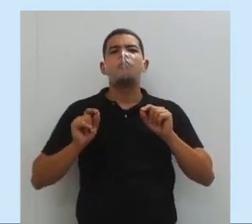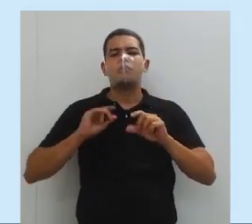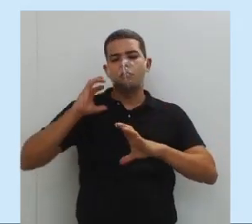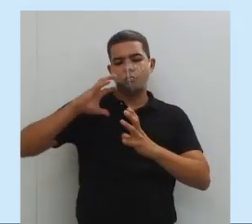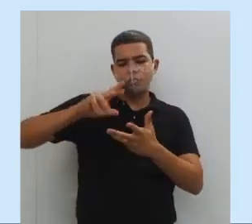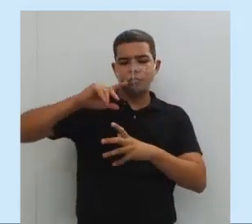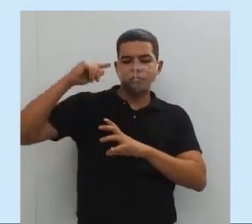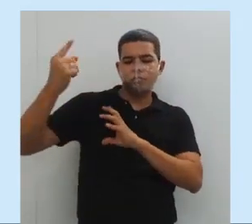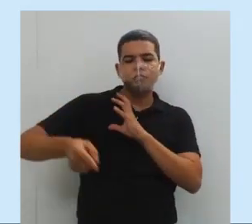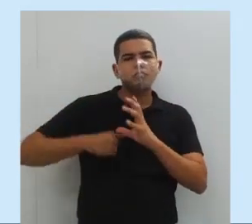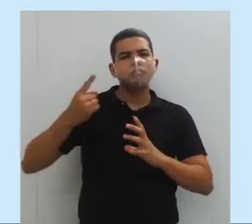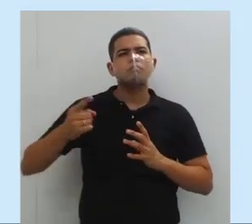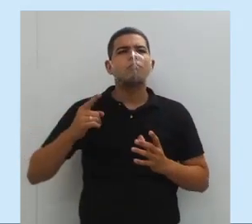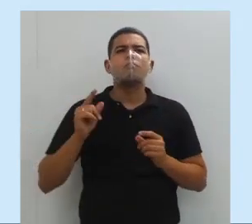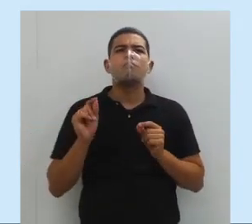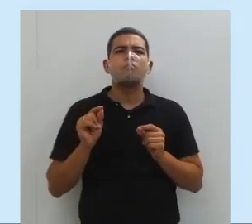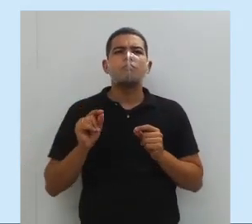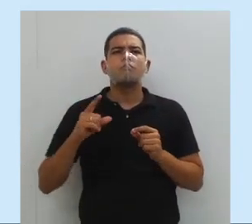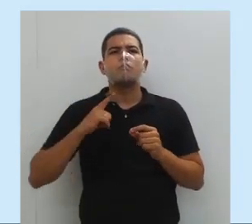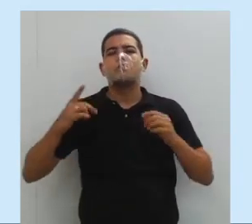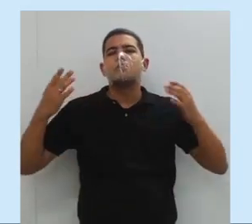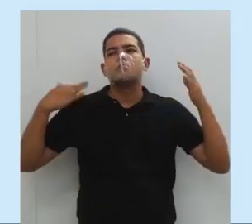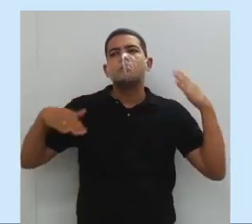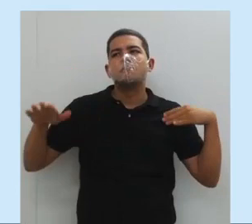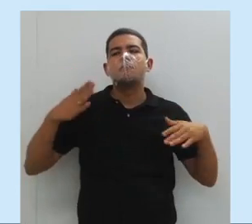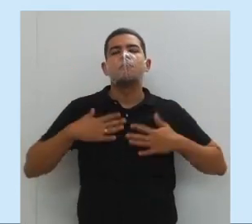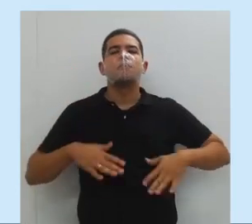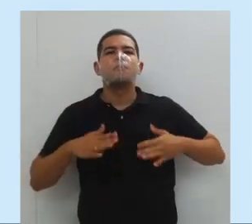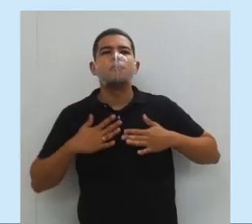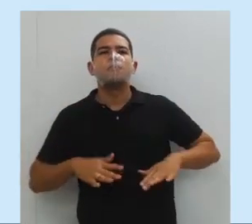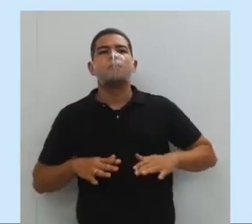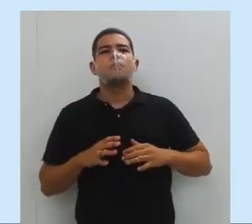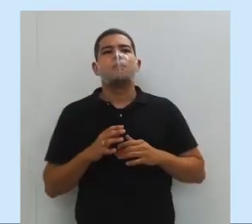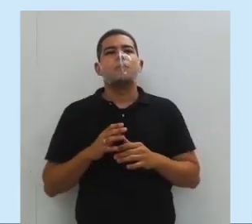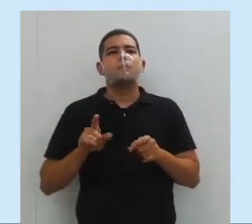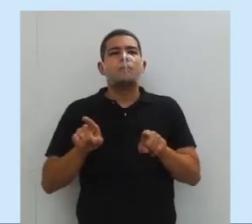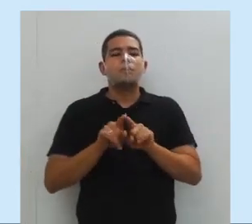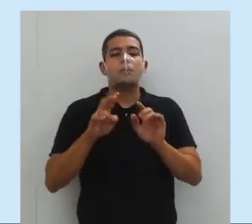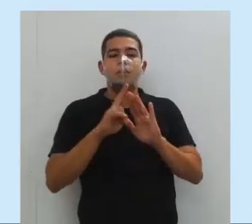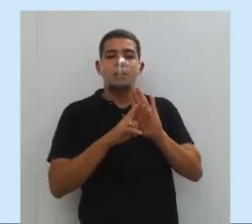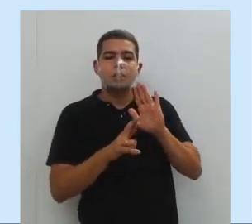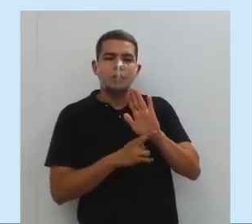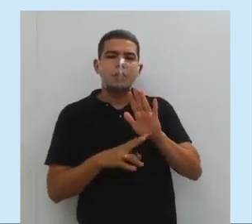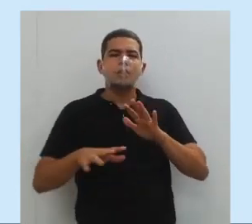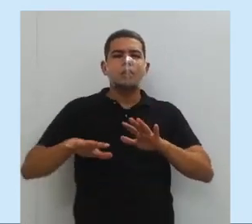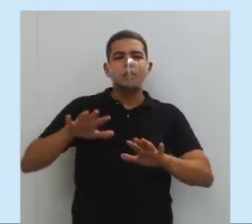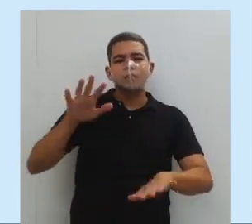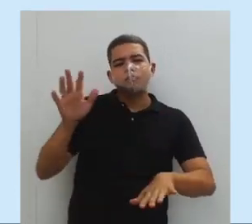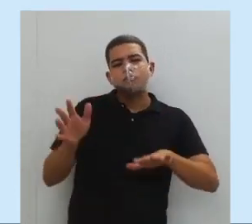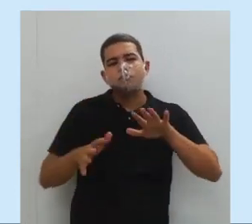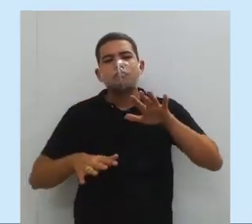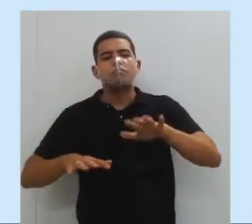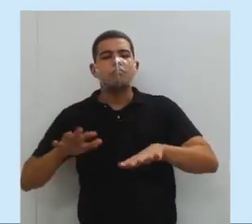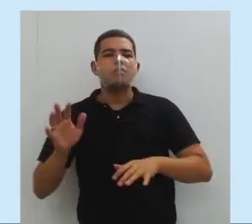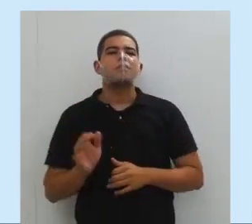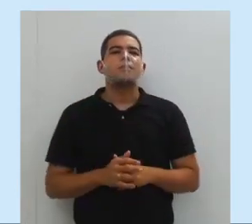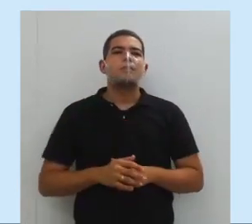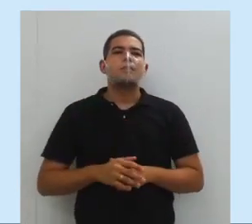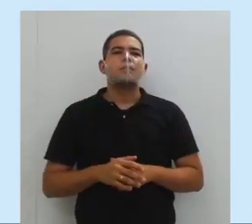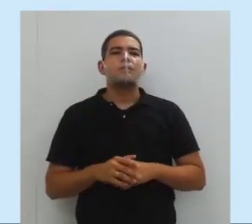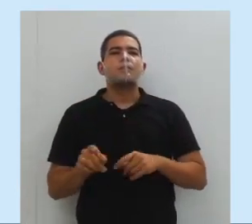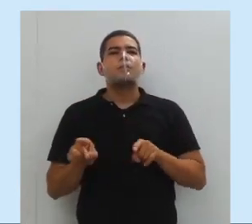características universais dos jogos. Então, por exemplo, o lazer, a questão da regra ser flexível, né? A questão